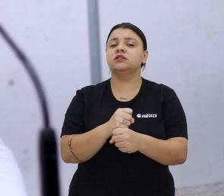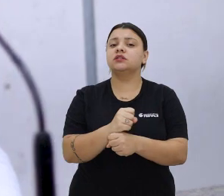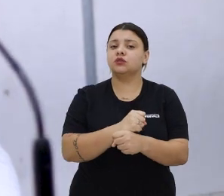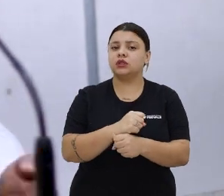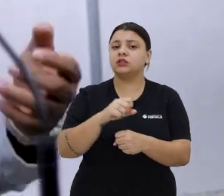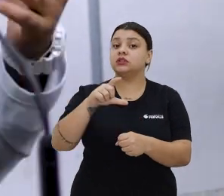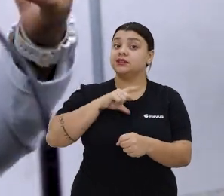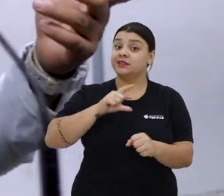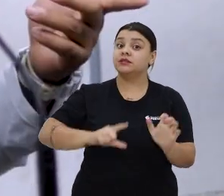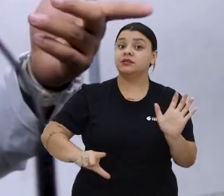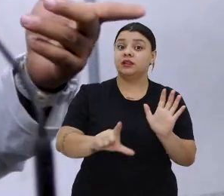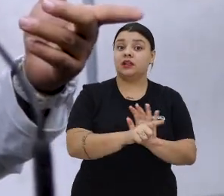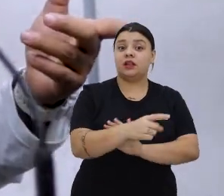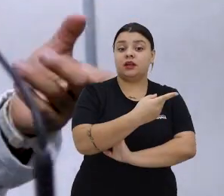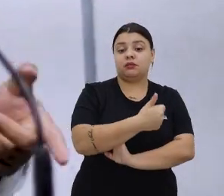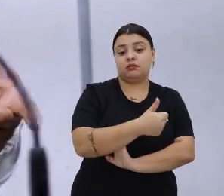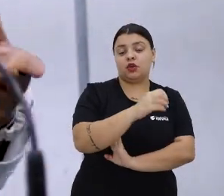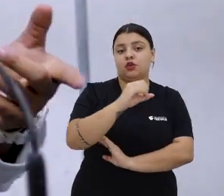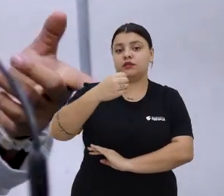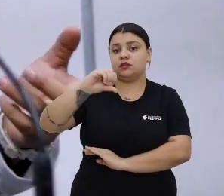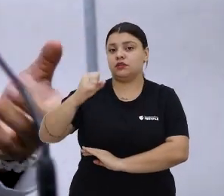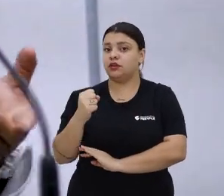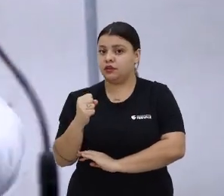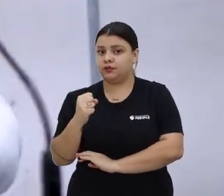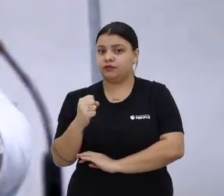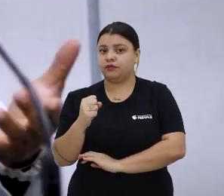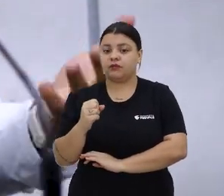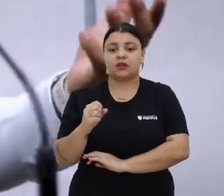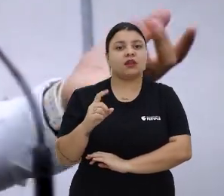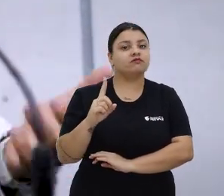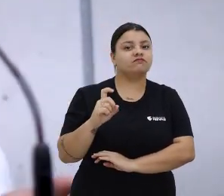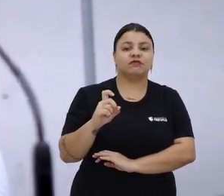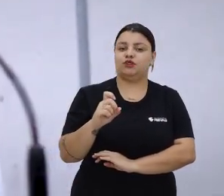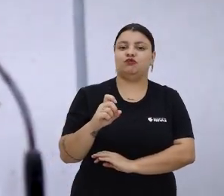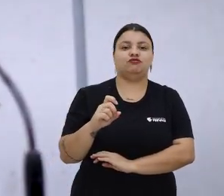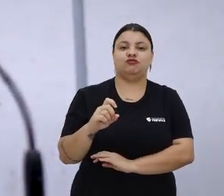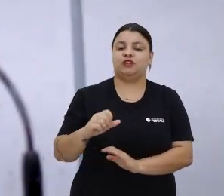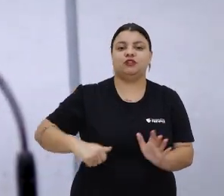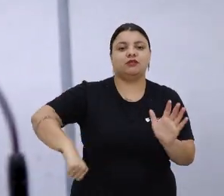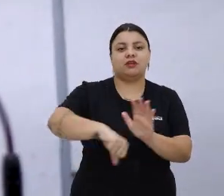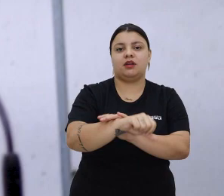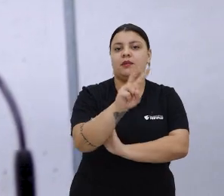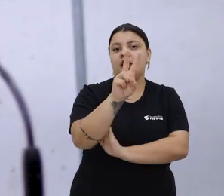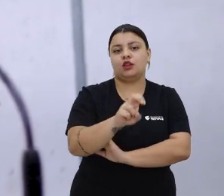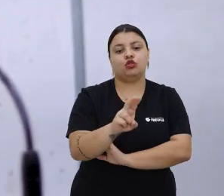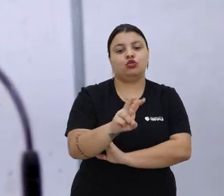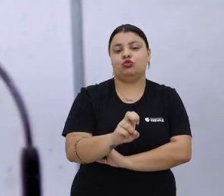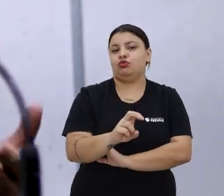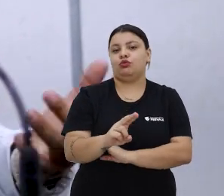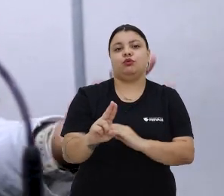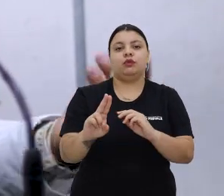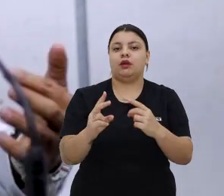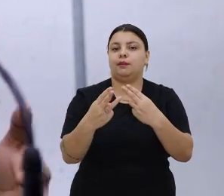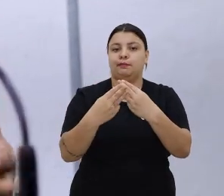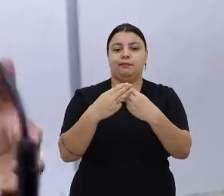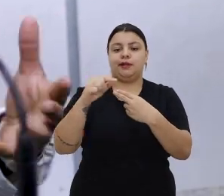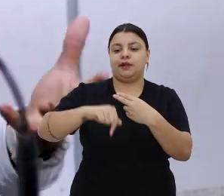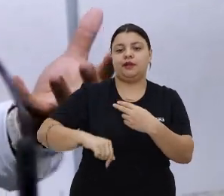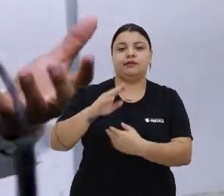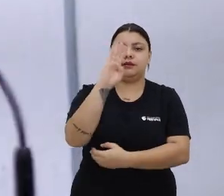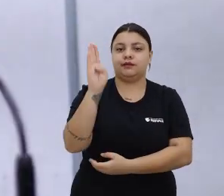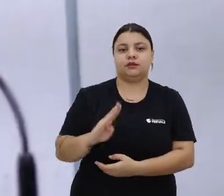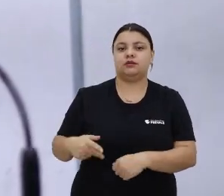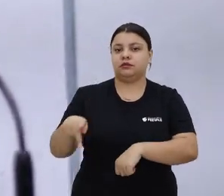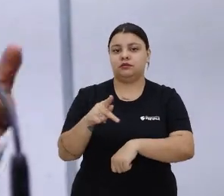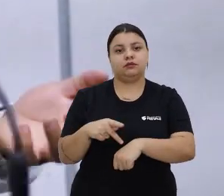na Constituição de 1988, ele é o único crime que nunca prendeu ninguém no país. Meu Deus. E é um país que a gente sabe que